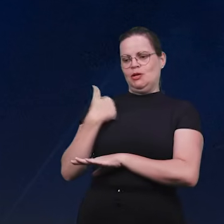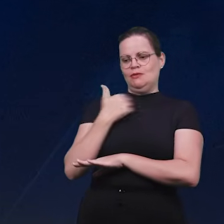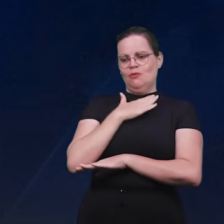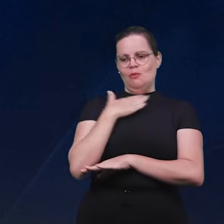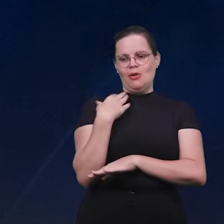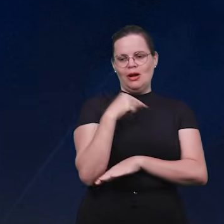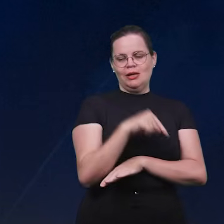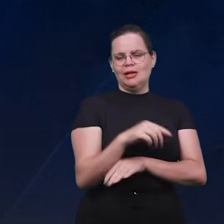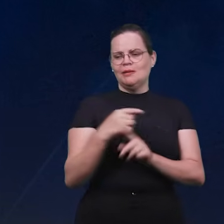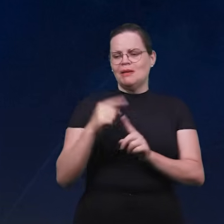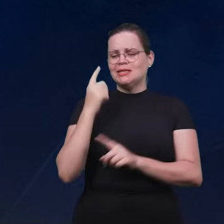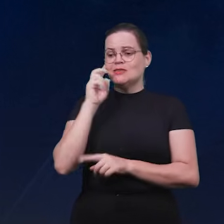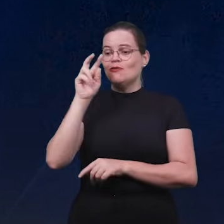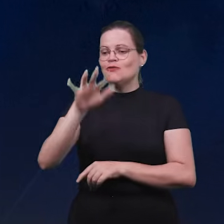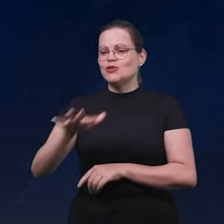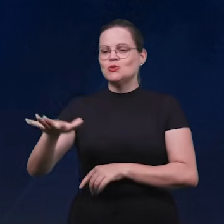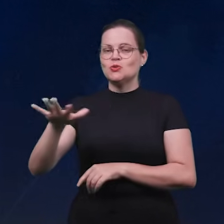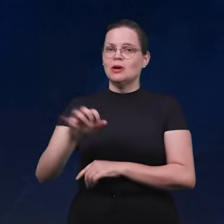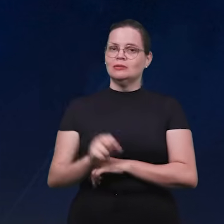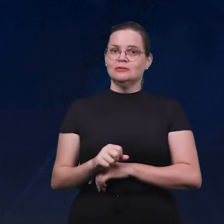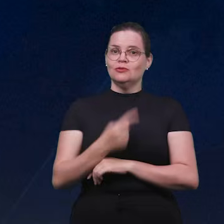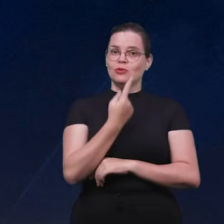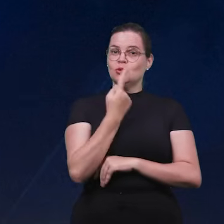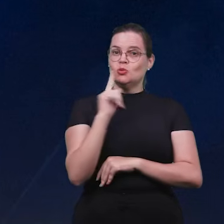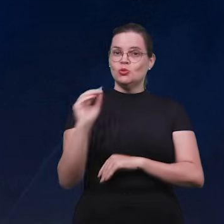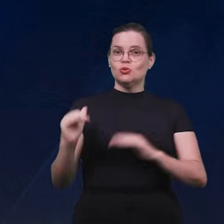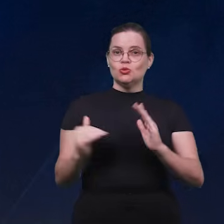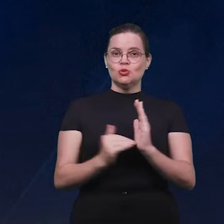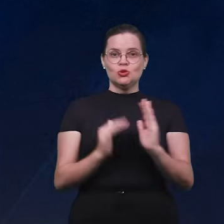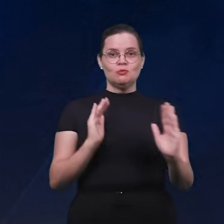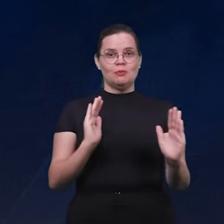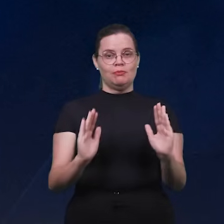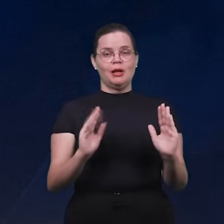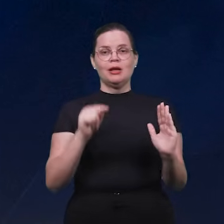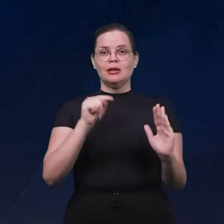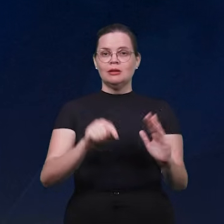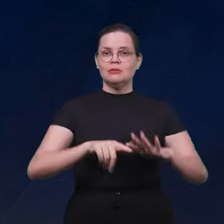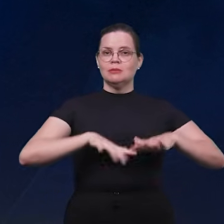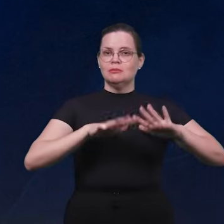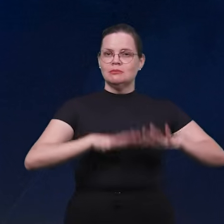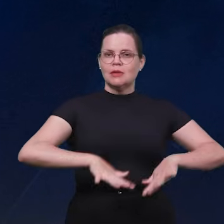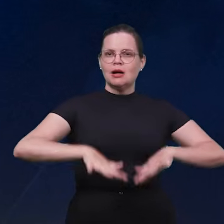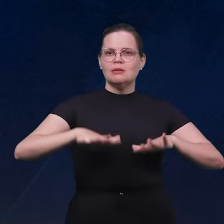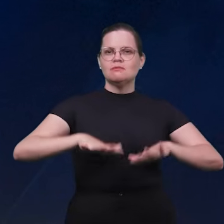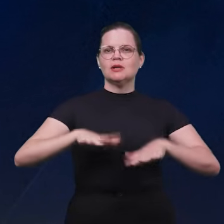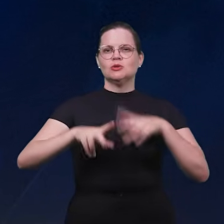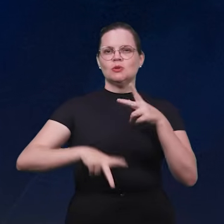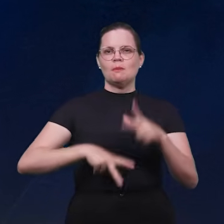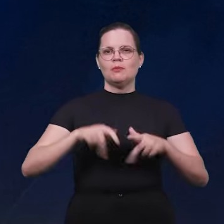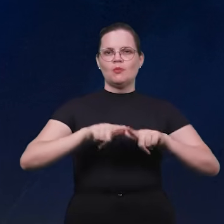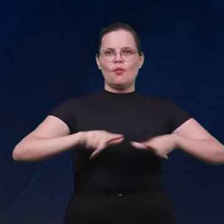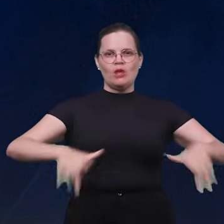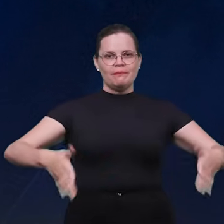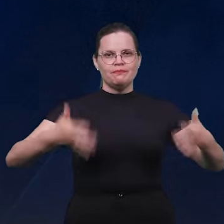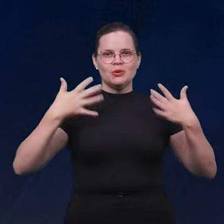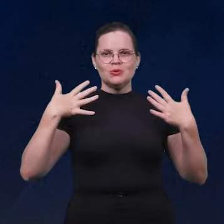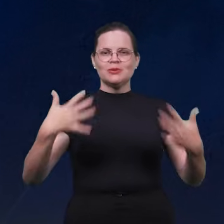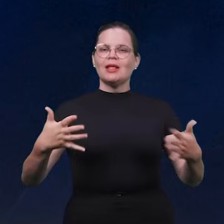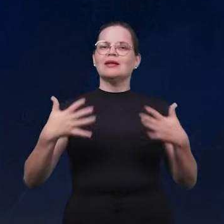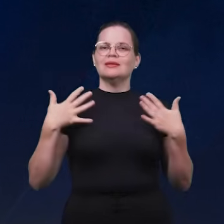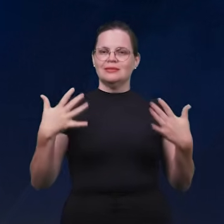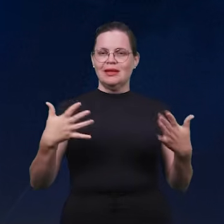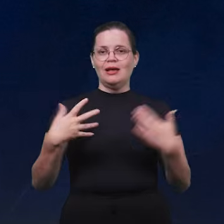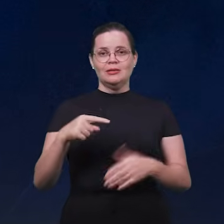os marcos dos últimos momentos e das últimas etapas da caminhada do povo de Deus pelo deserto, sobre